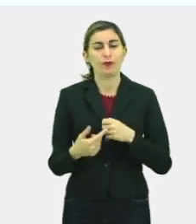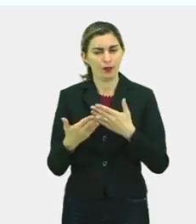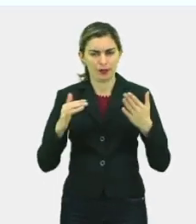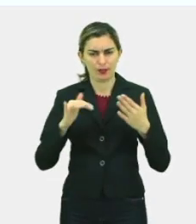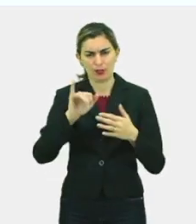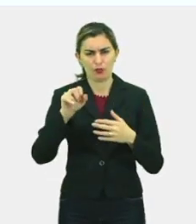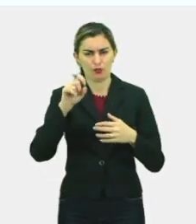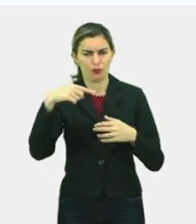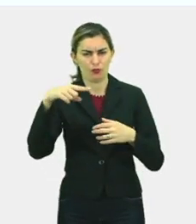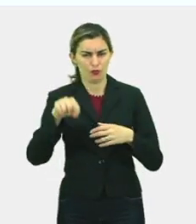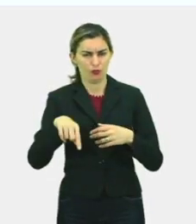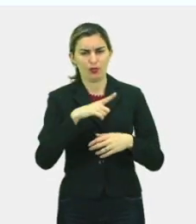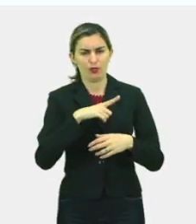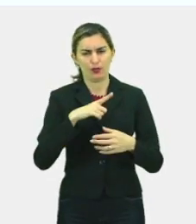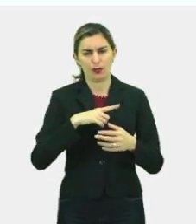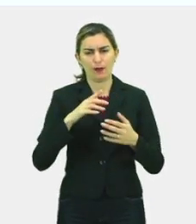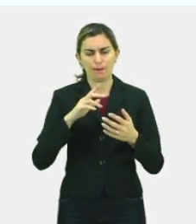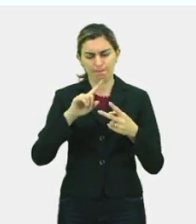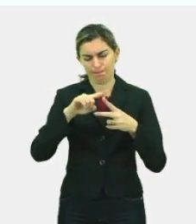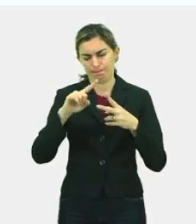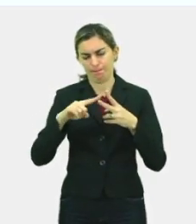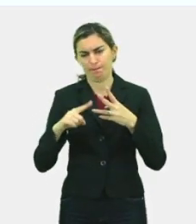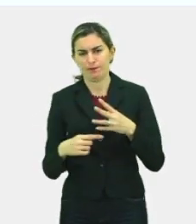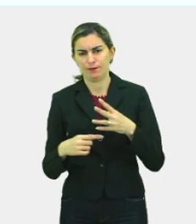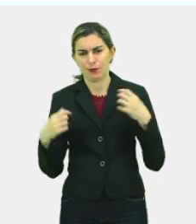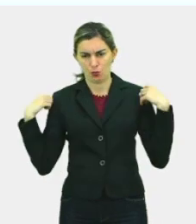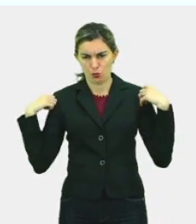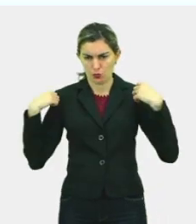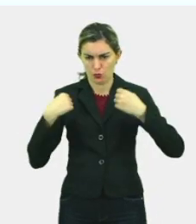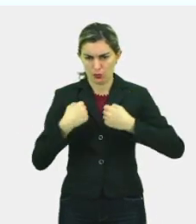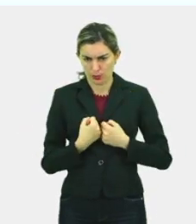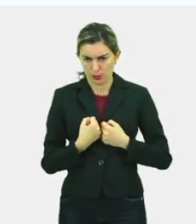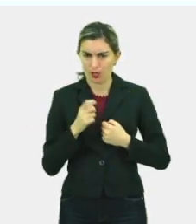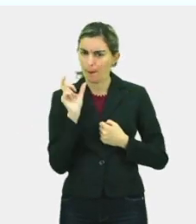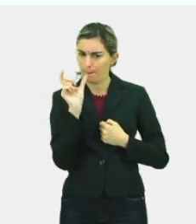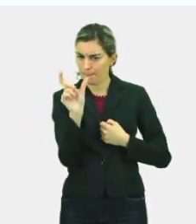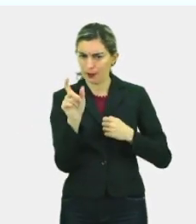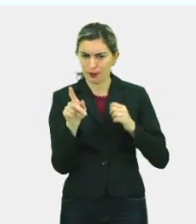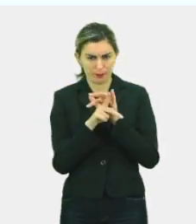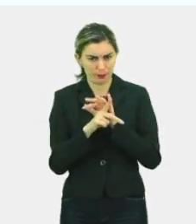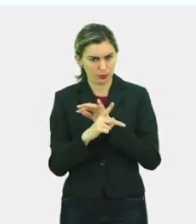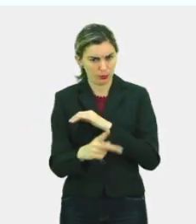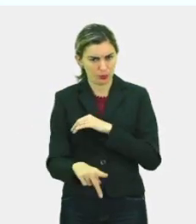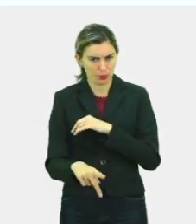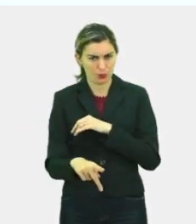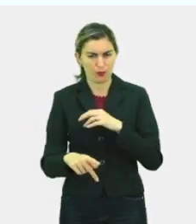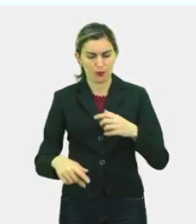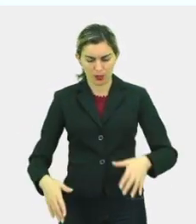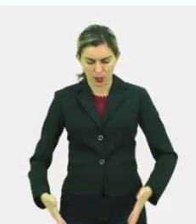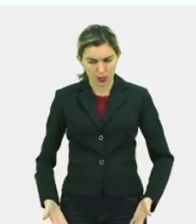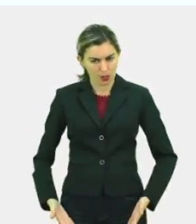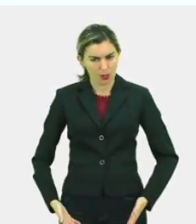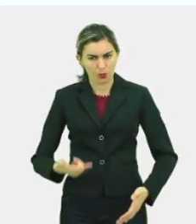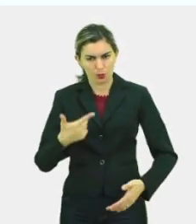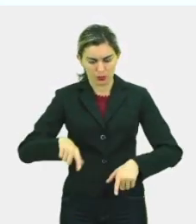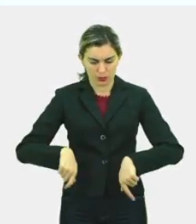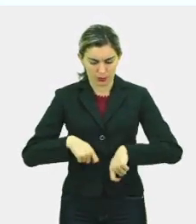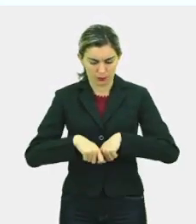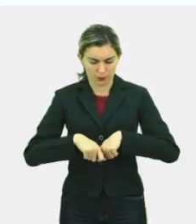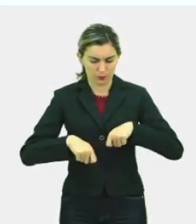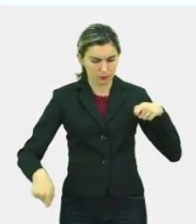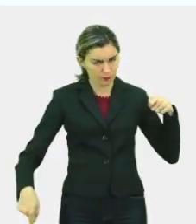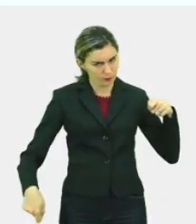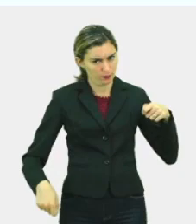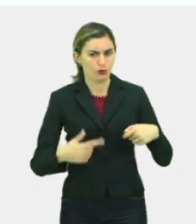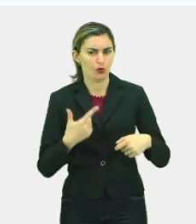esse judogi, ele tem essas divisões. Então, o casaco tem uma palavra específica para ele, a faixa tem outra palavra e a calça